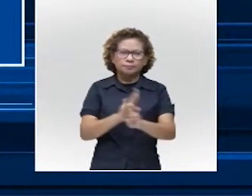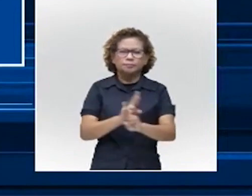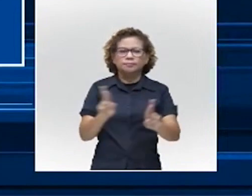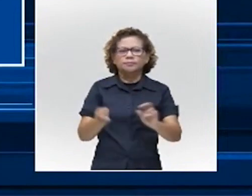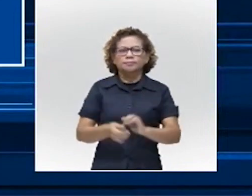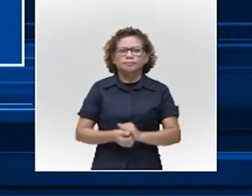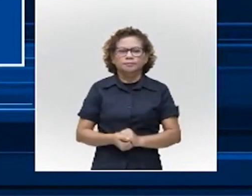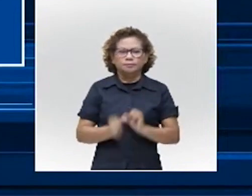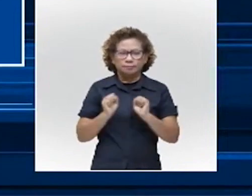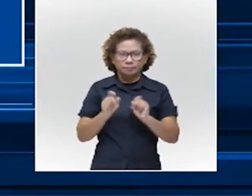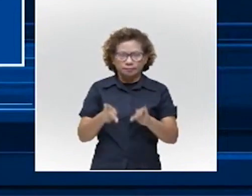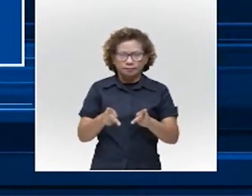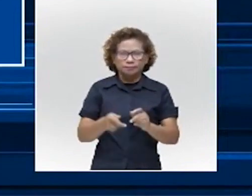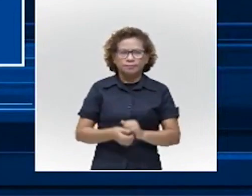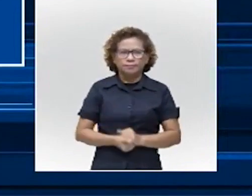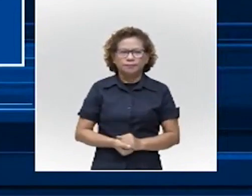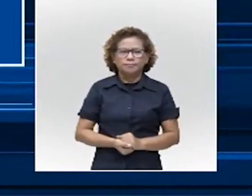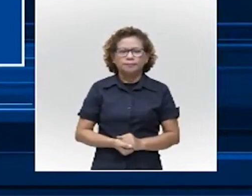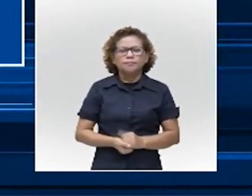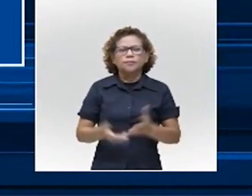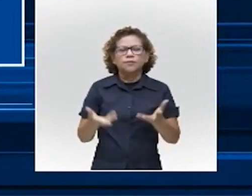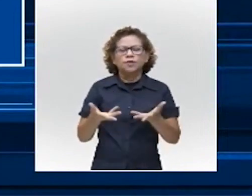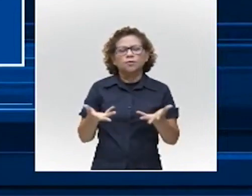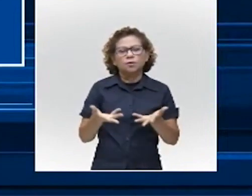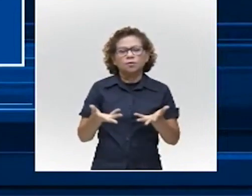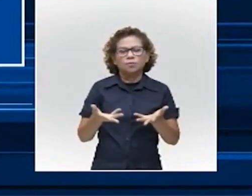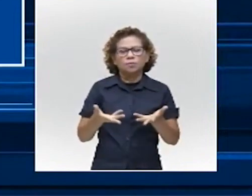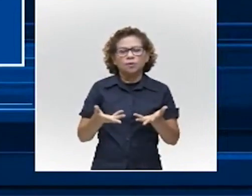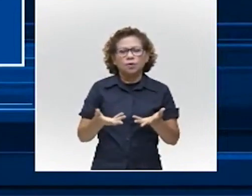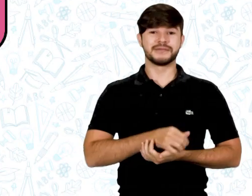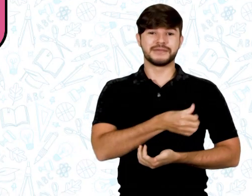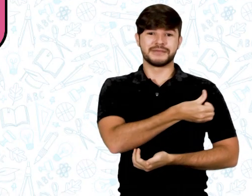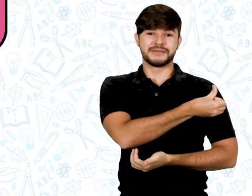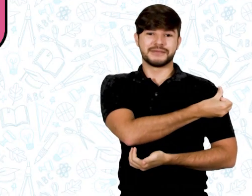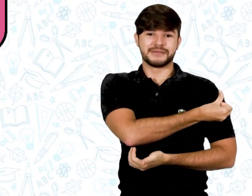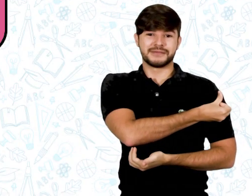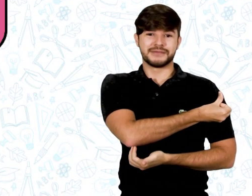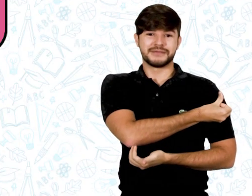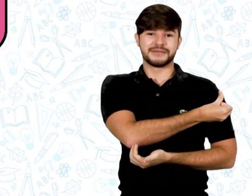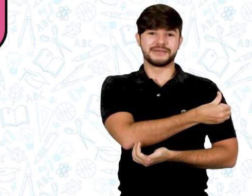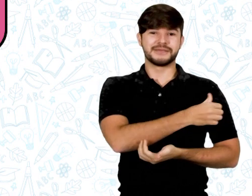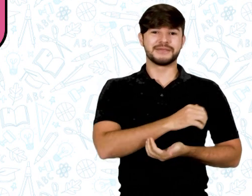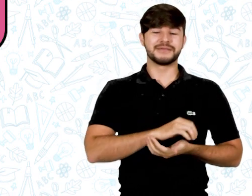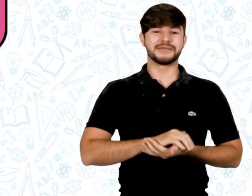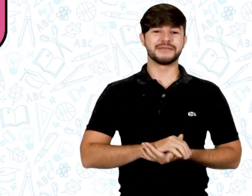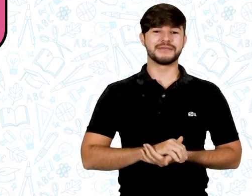proporcionalidade, tá bom? Muito bem, quero mostrar para vocês mais uma.